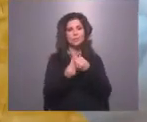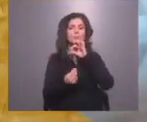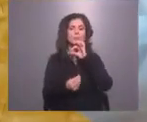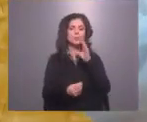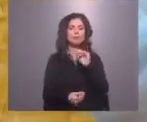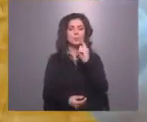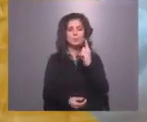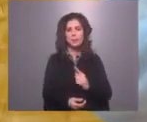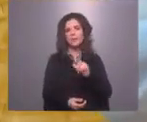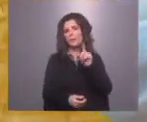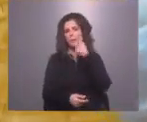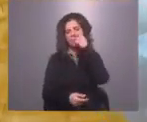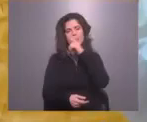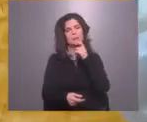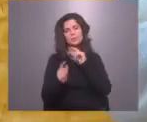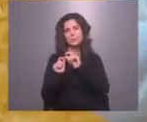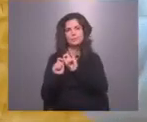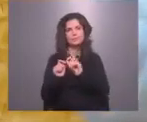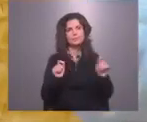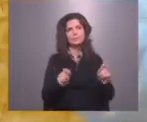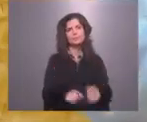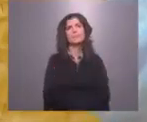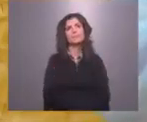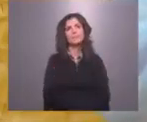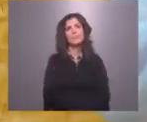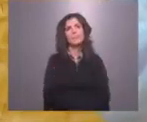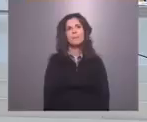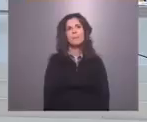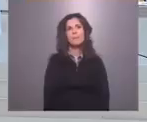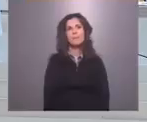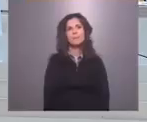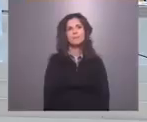José e todos os ministros sagrados.